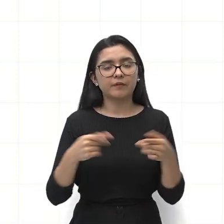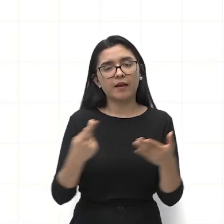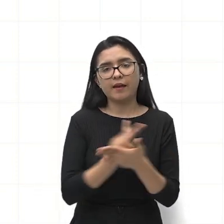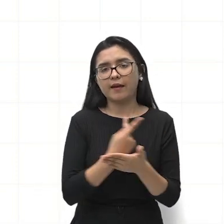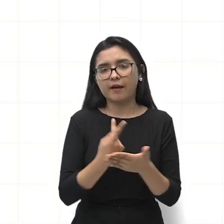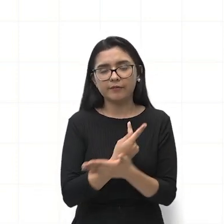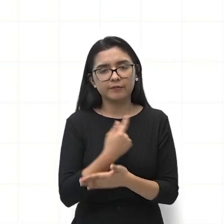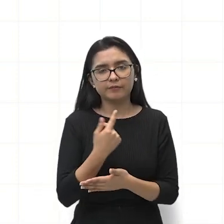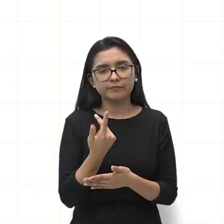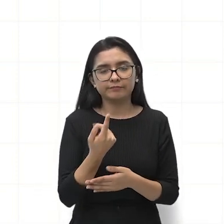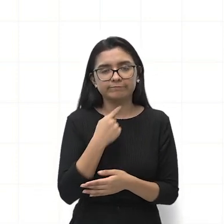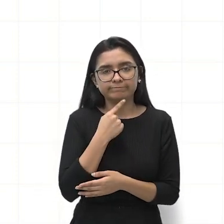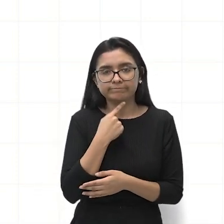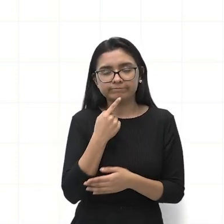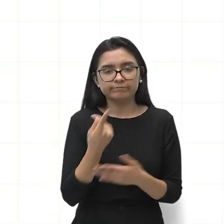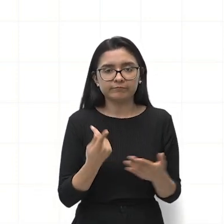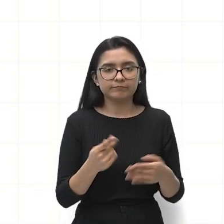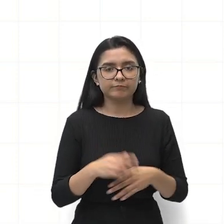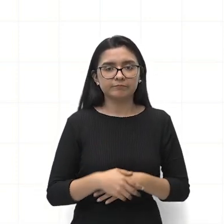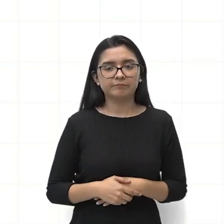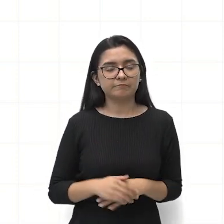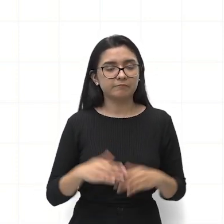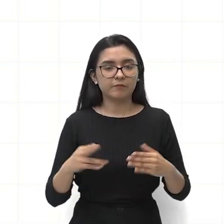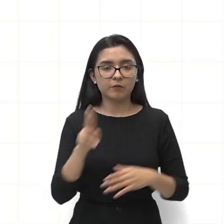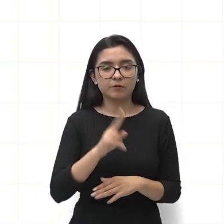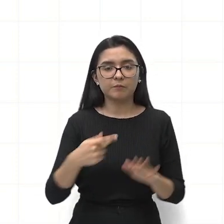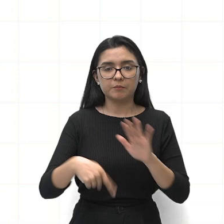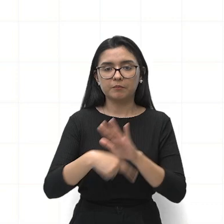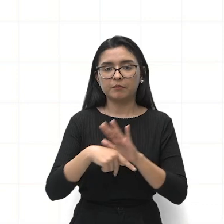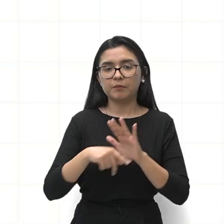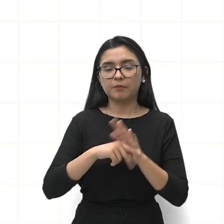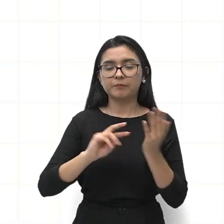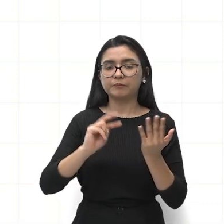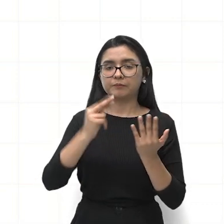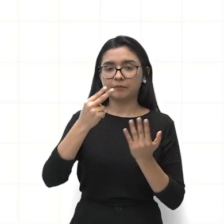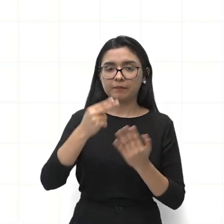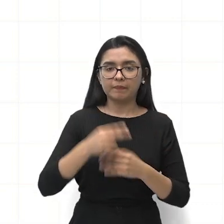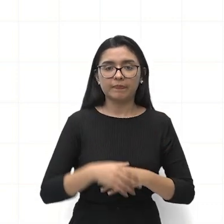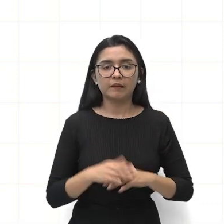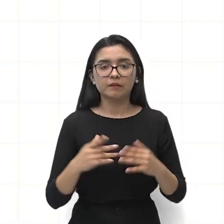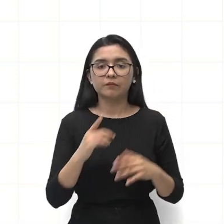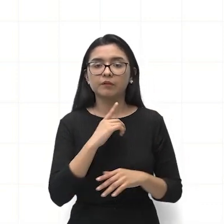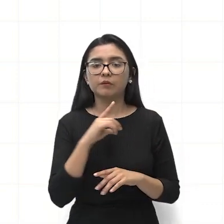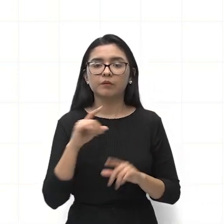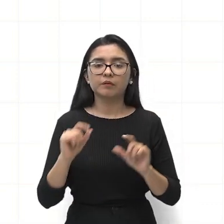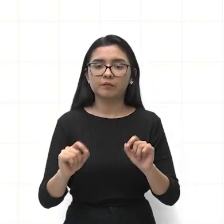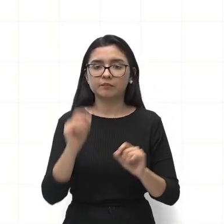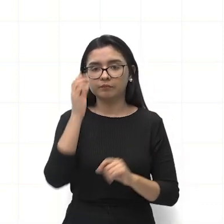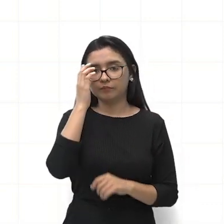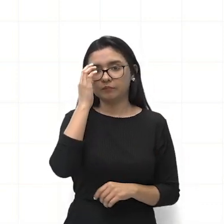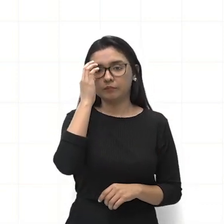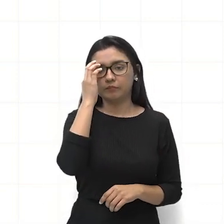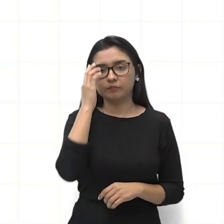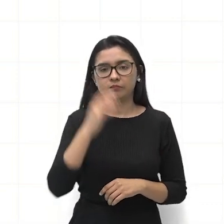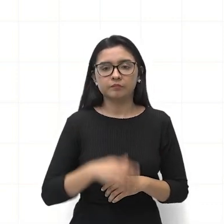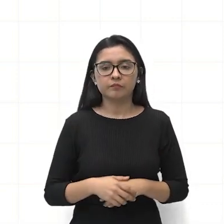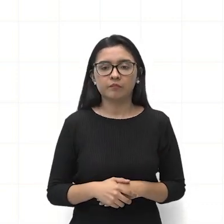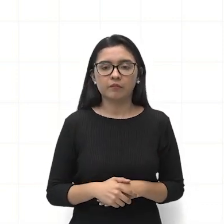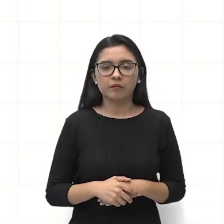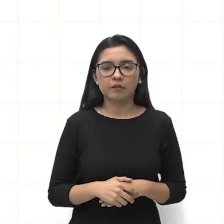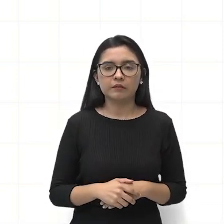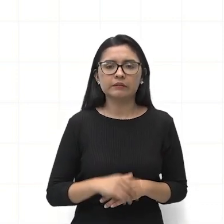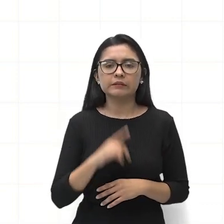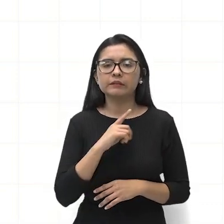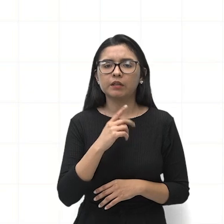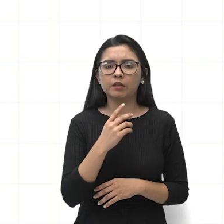erro ela é bem menor. Então vamos lá, usando o algoritmo da potenciação. Eu vou ter, ó, quem é 2